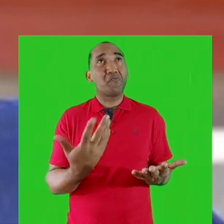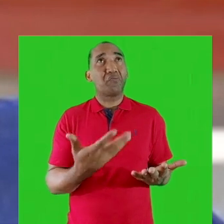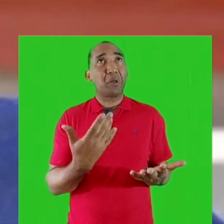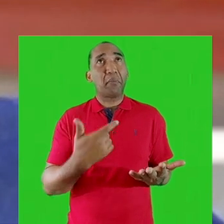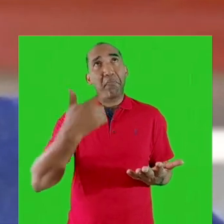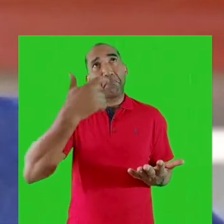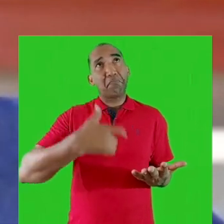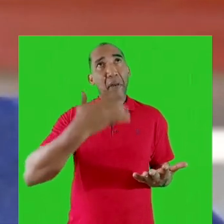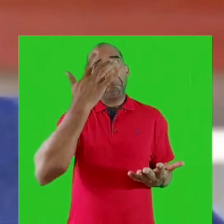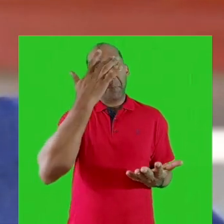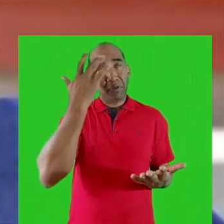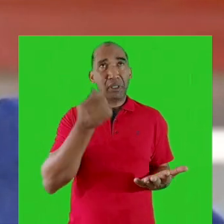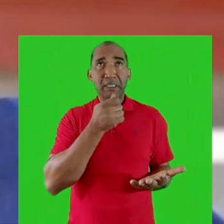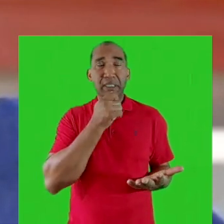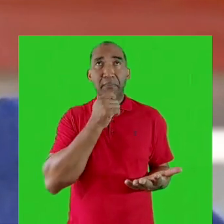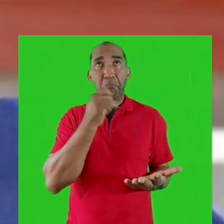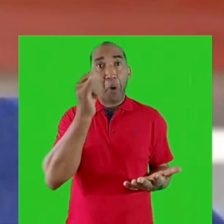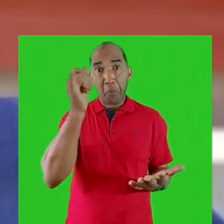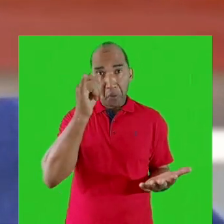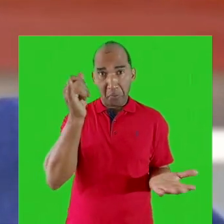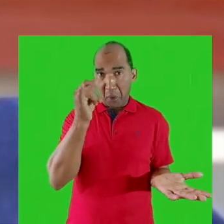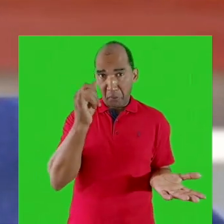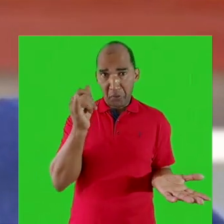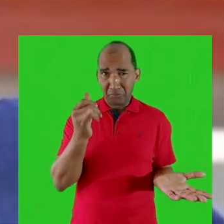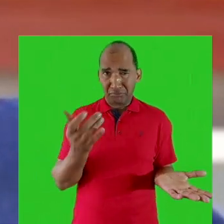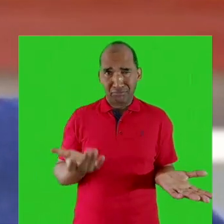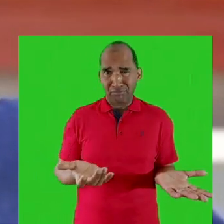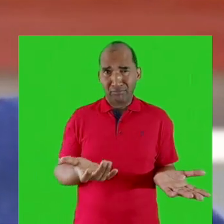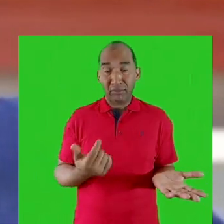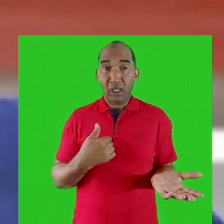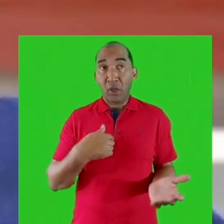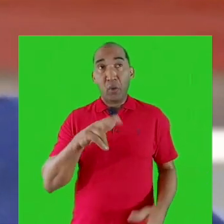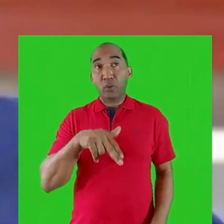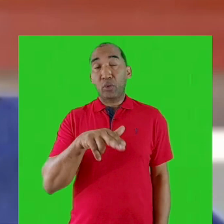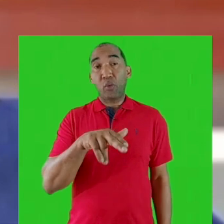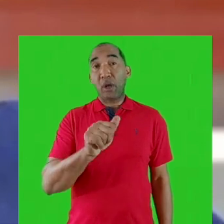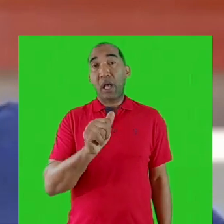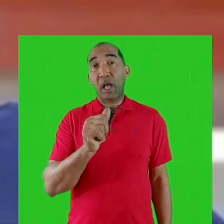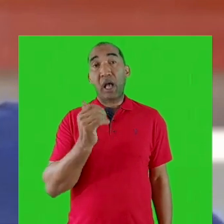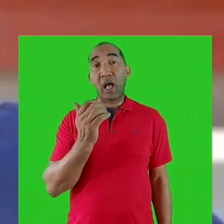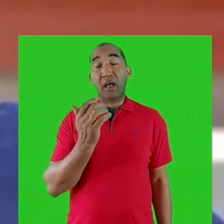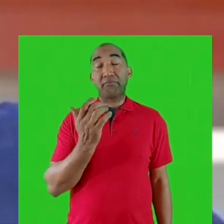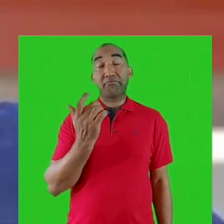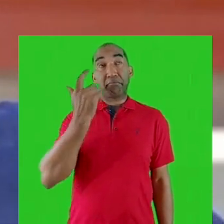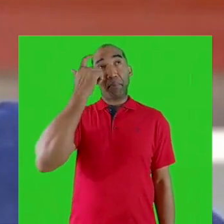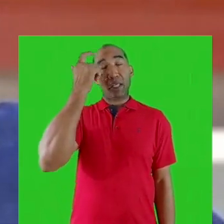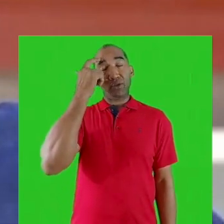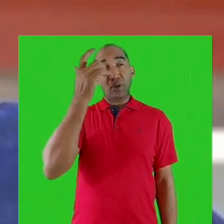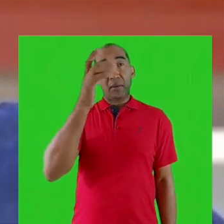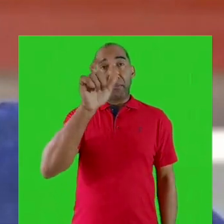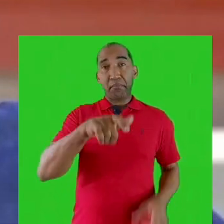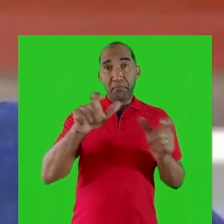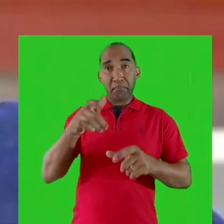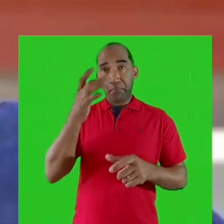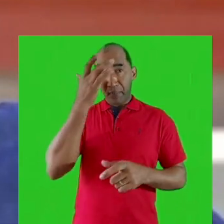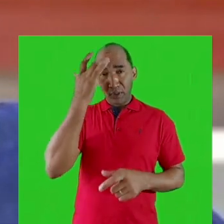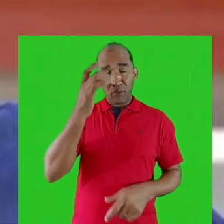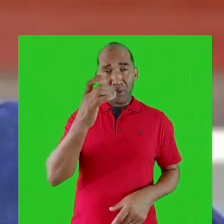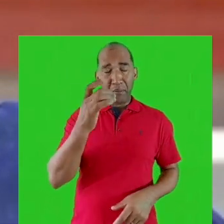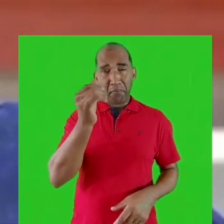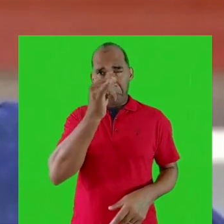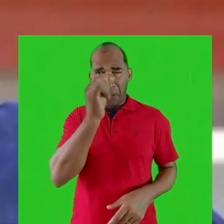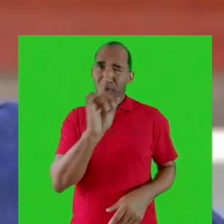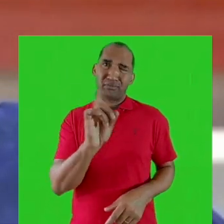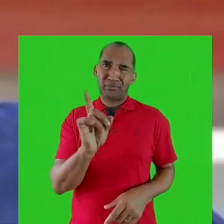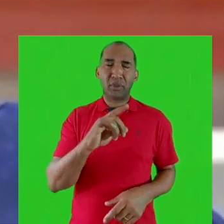até uma pessoa assim, boba, né? Eu nunca acho que a pessoa deve ser boba, não. A pessoa